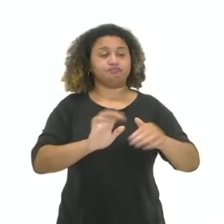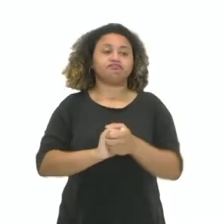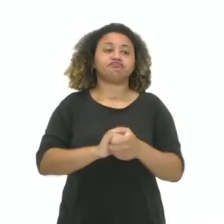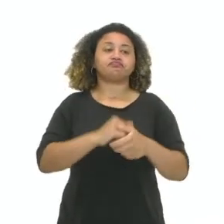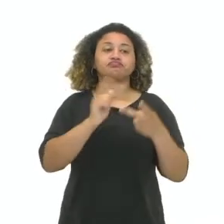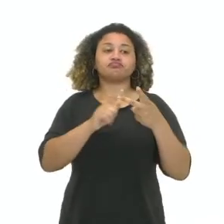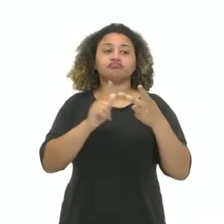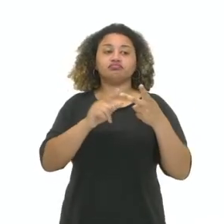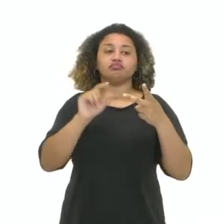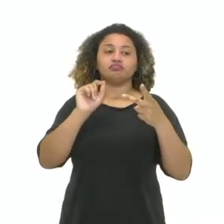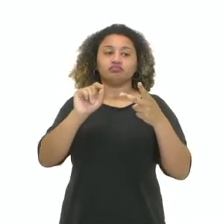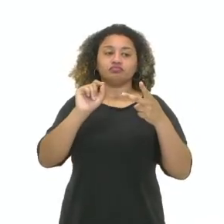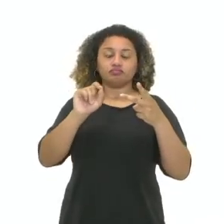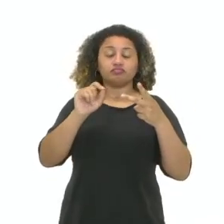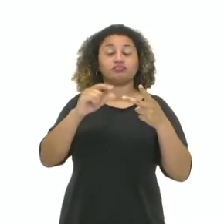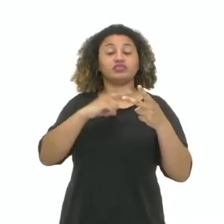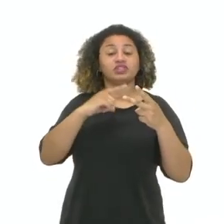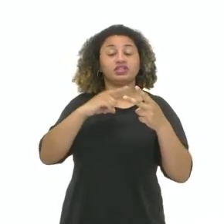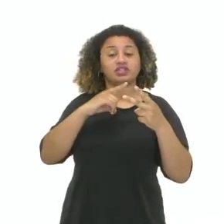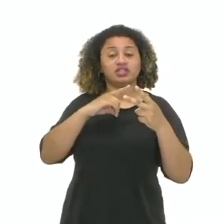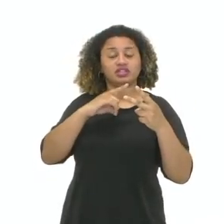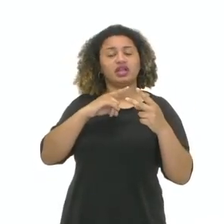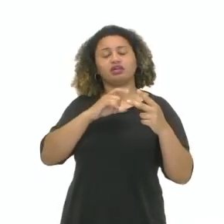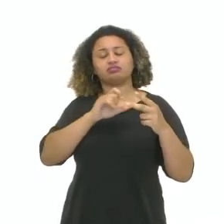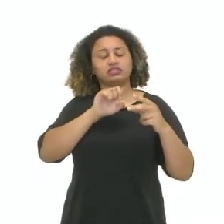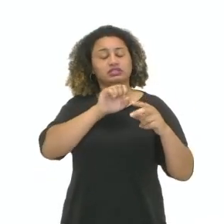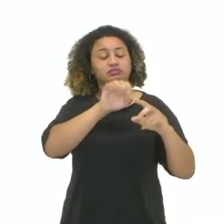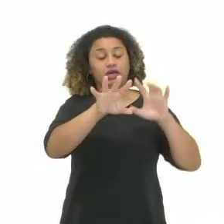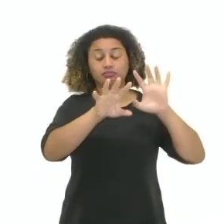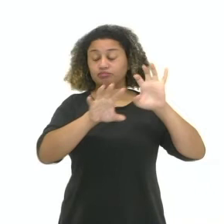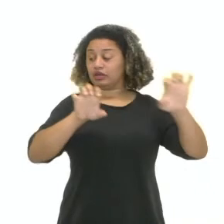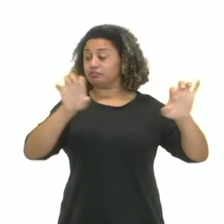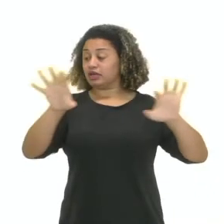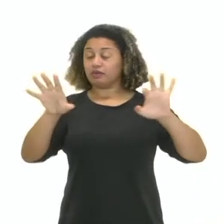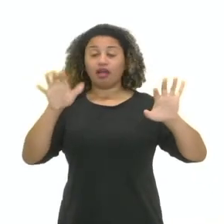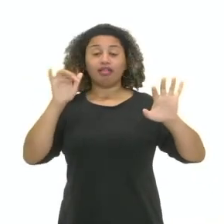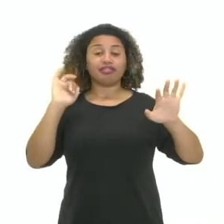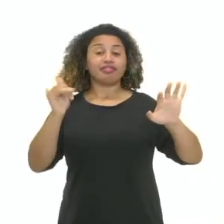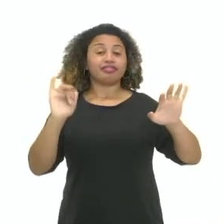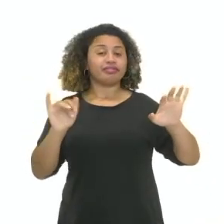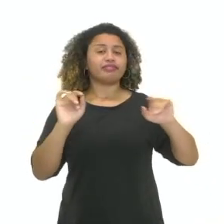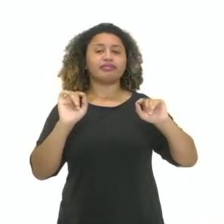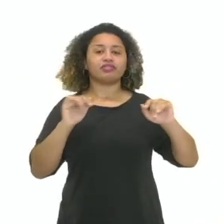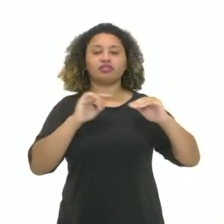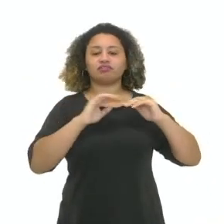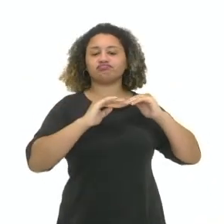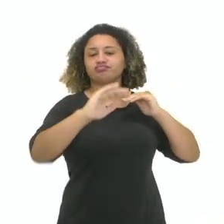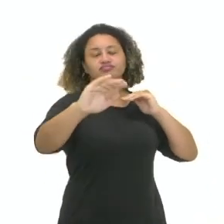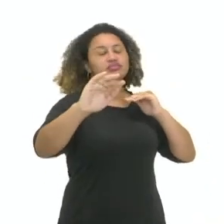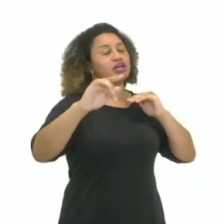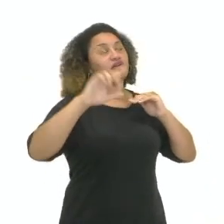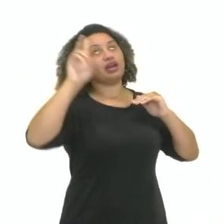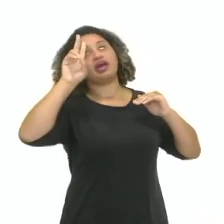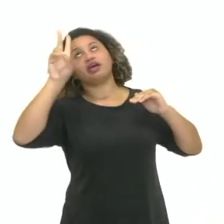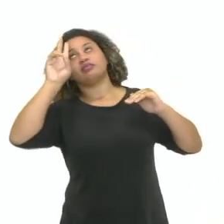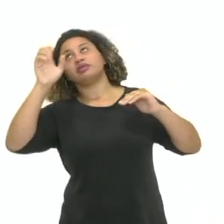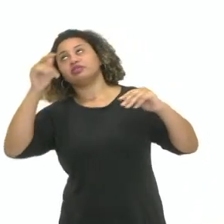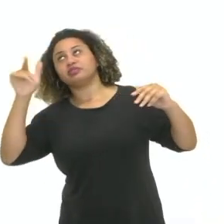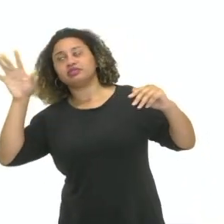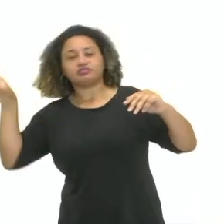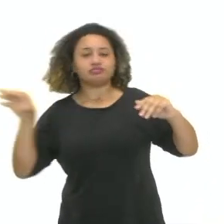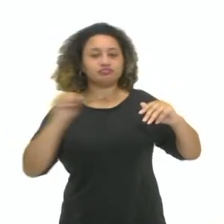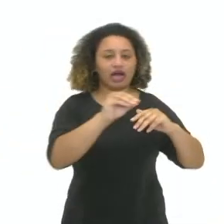né? A obra tem uso de flashback, ou seja, uma narrativa não linear, e foge da